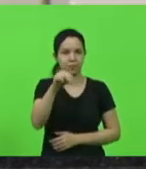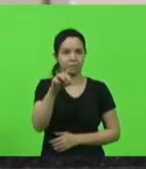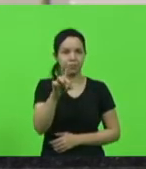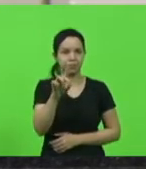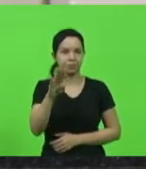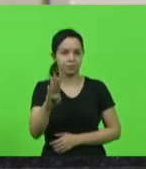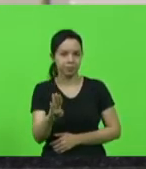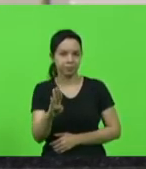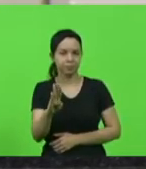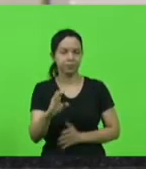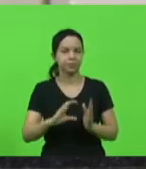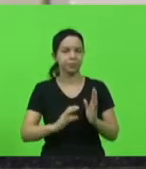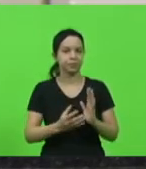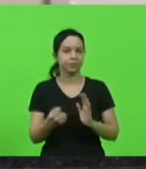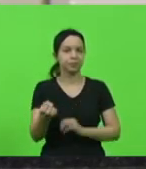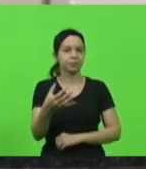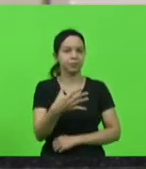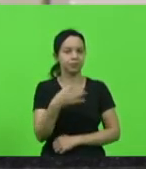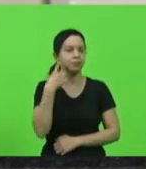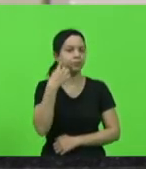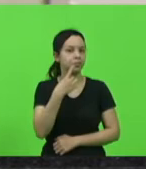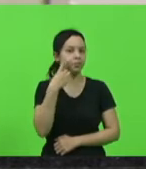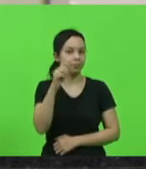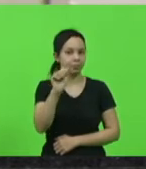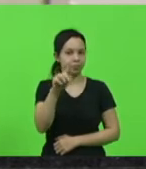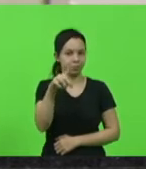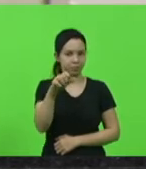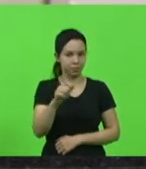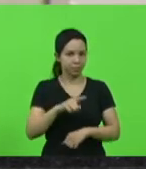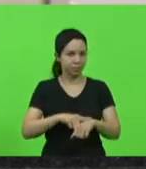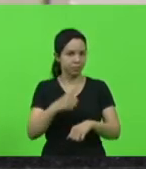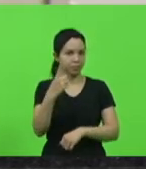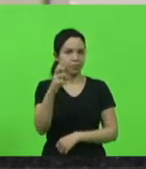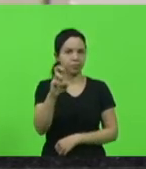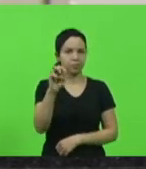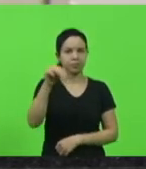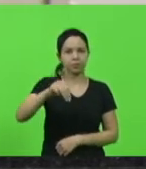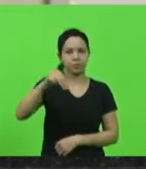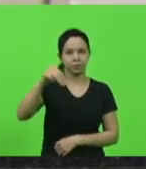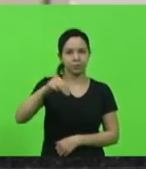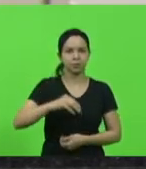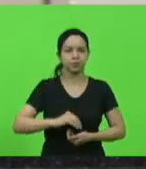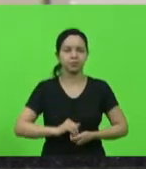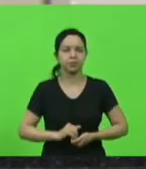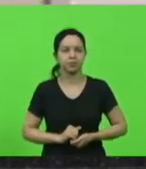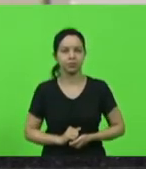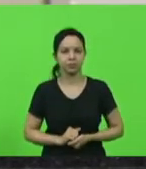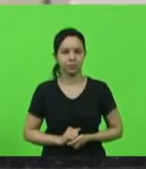Novo. Deputada Ada de Luca, Vossa Excelência terá 15 minutos, deputado.